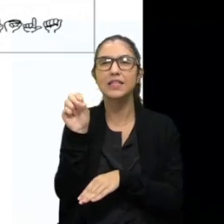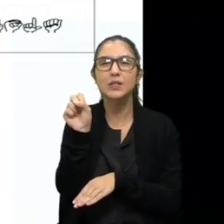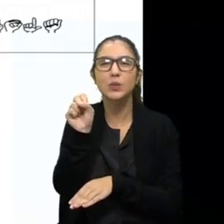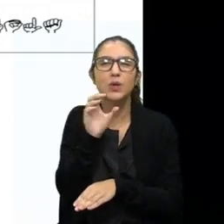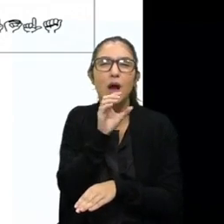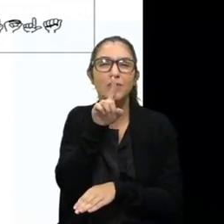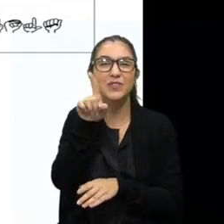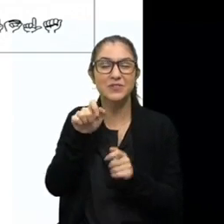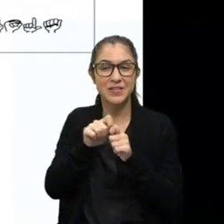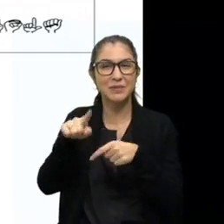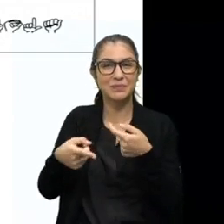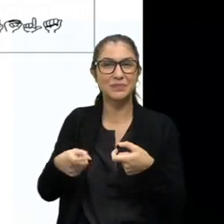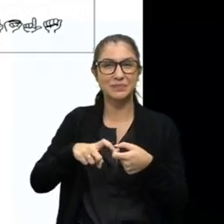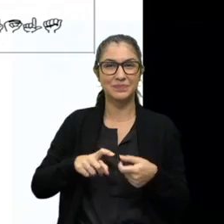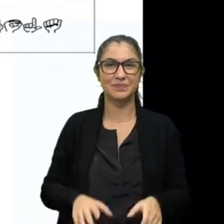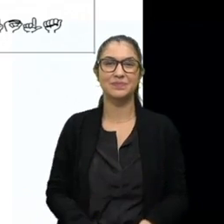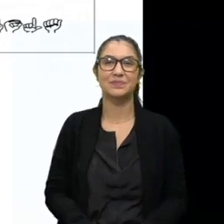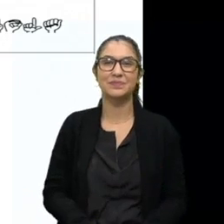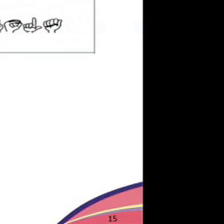para vocês fazerem e voltamos já.